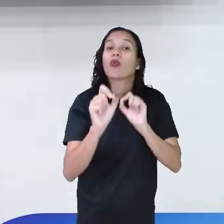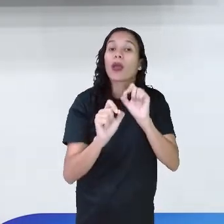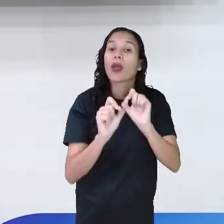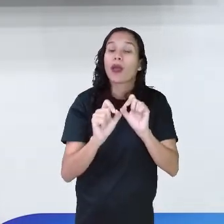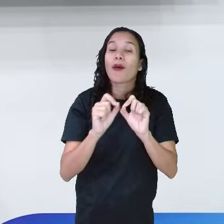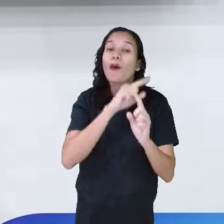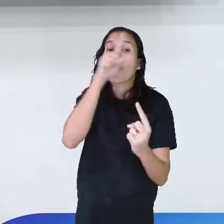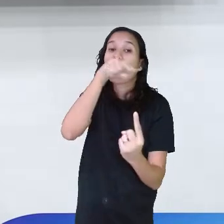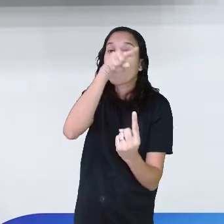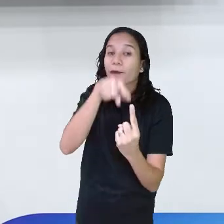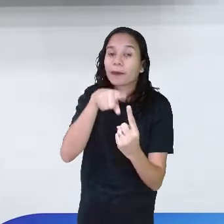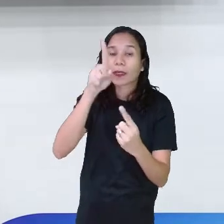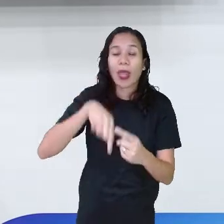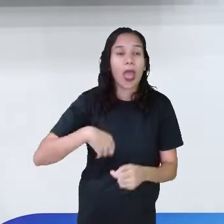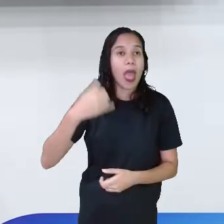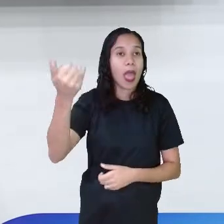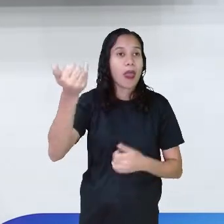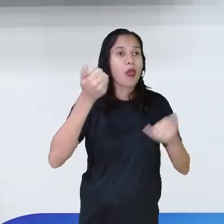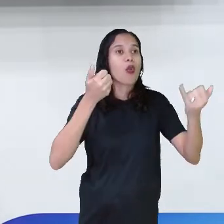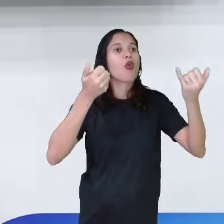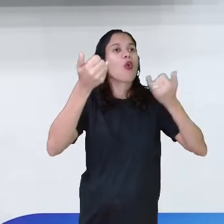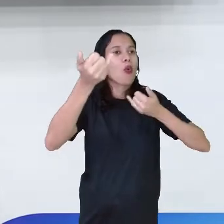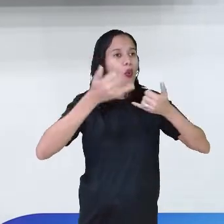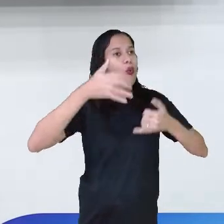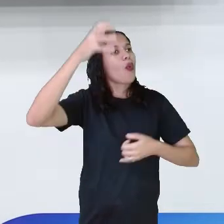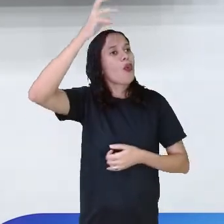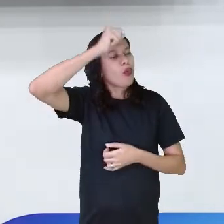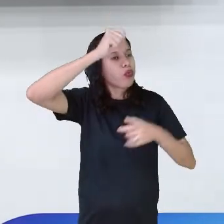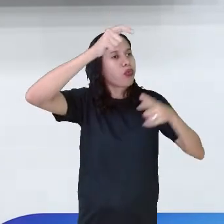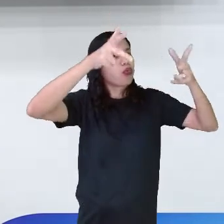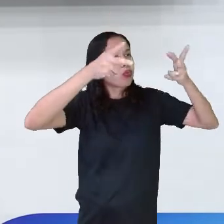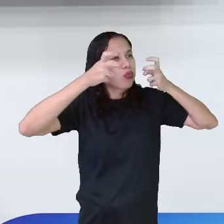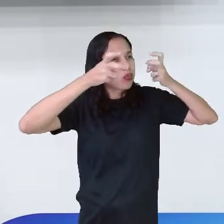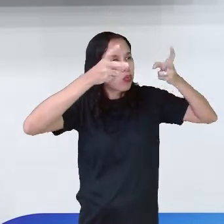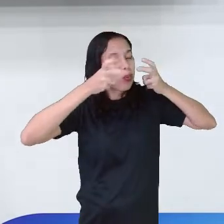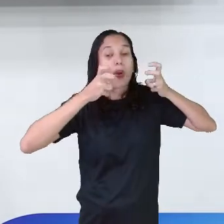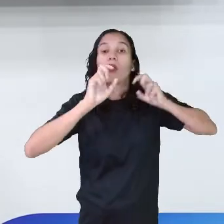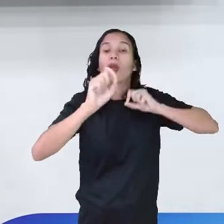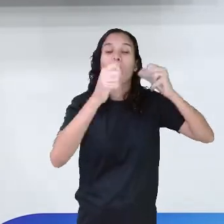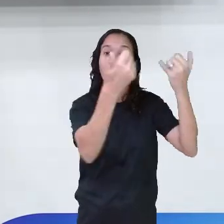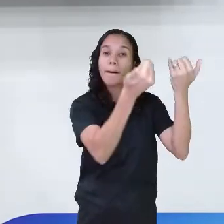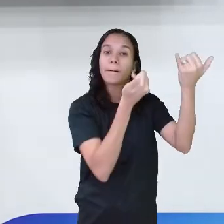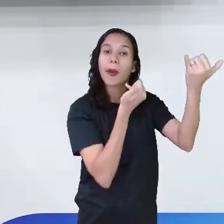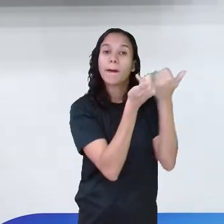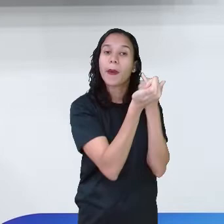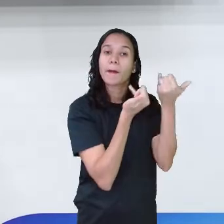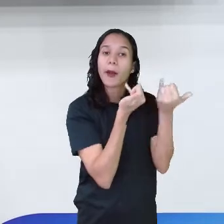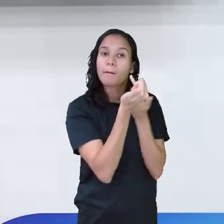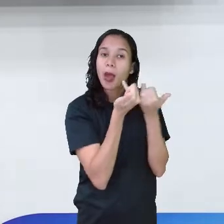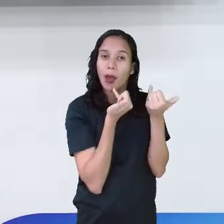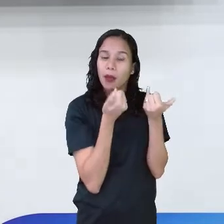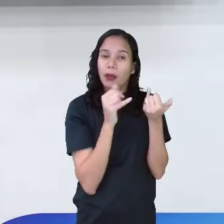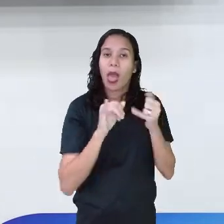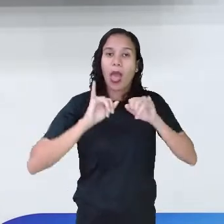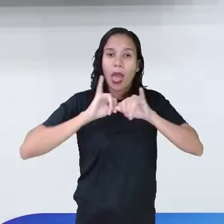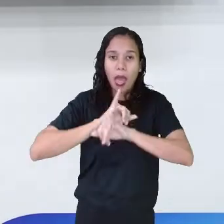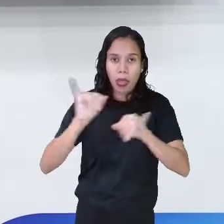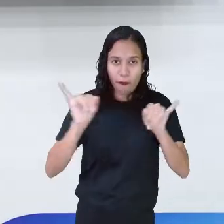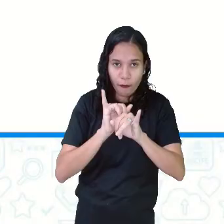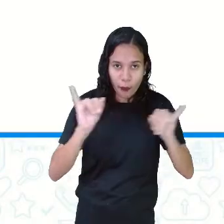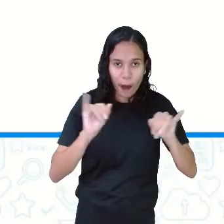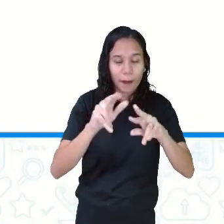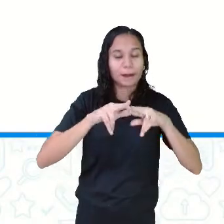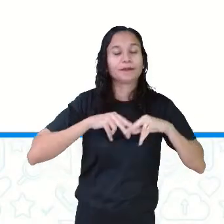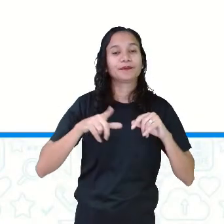isso mesmo. Então, o objetivo desse gênero textual é informar. A reportagem, ela